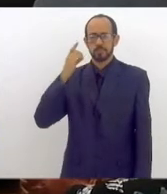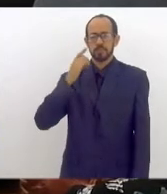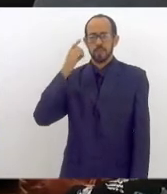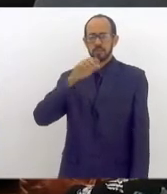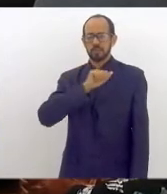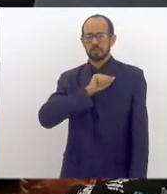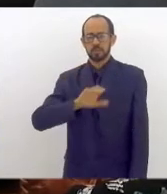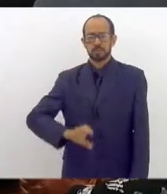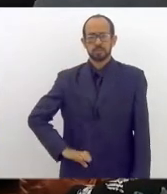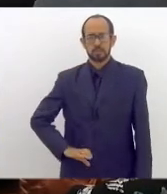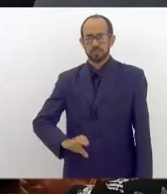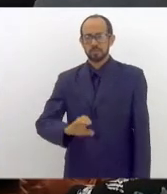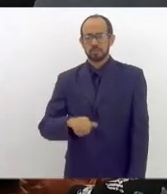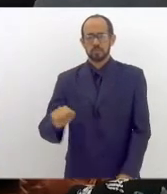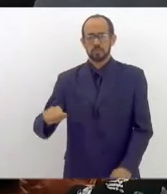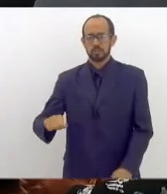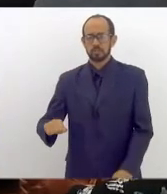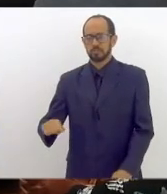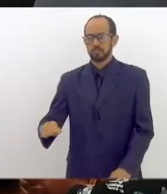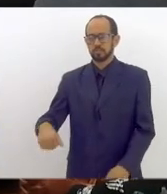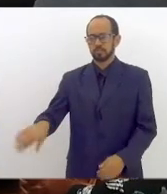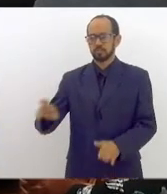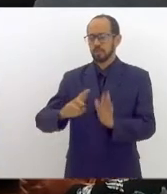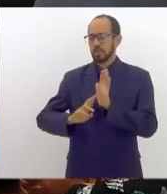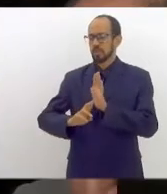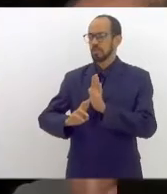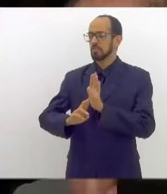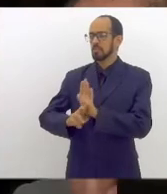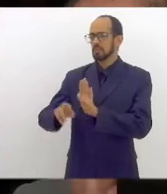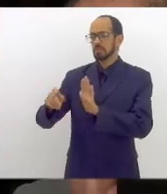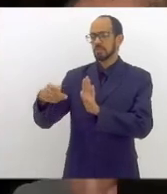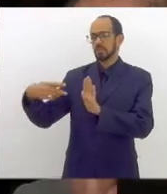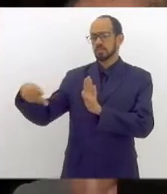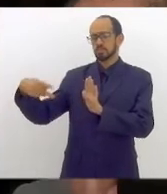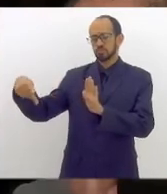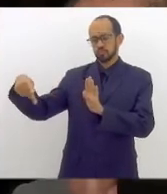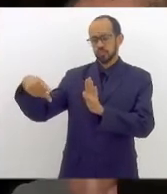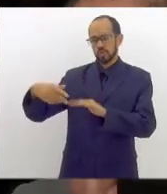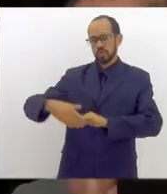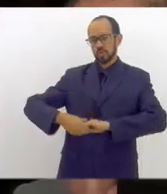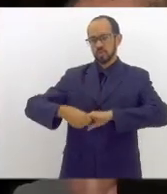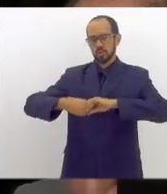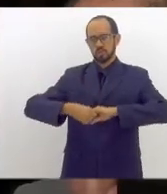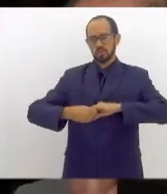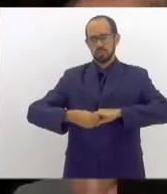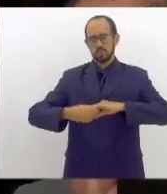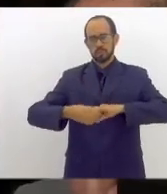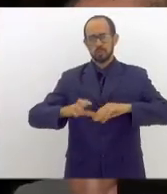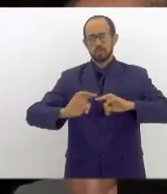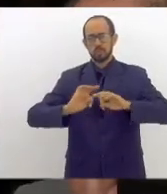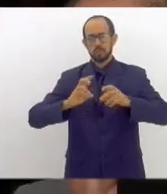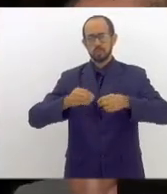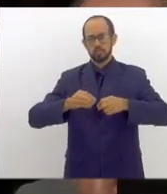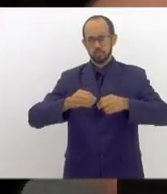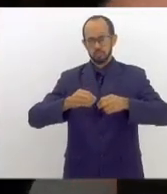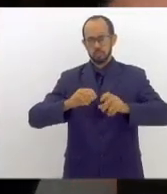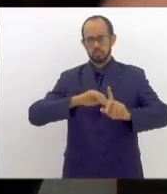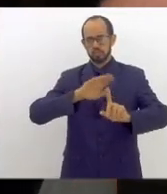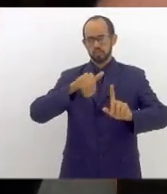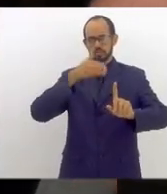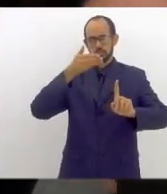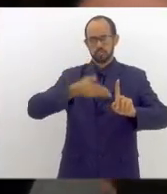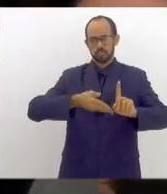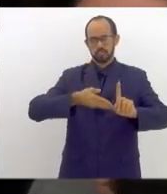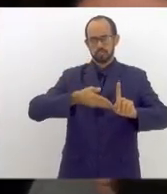Siciliano na pessoa de quem cumprimento todos os honrosos homenageados todas